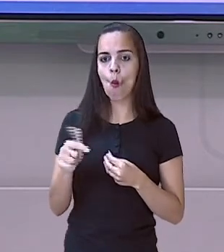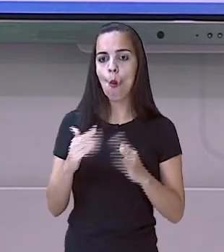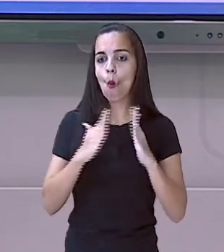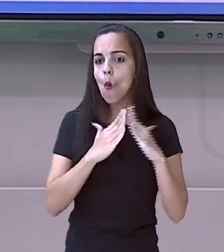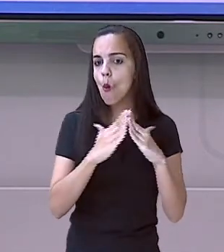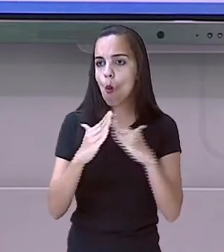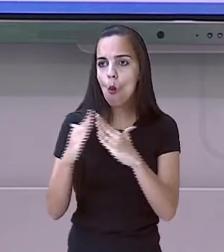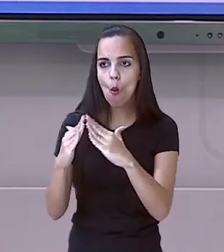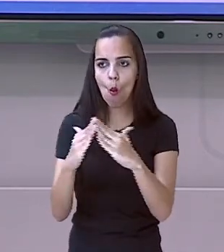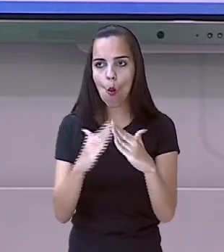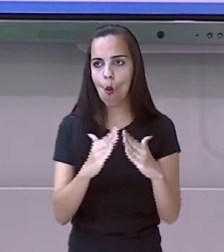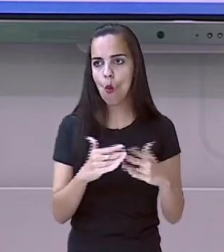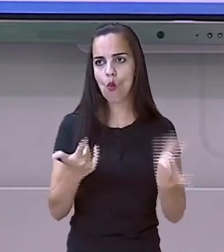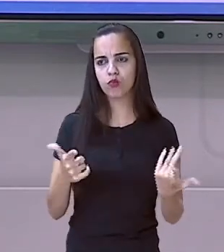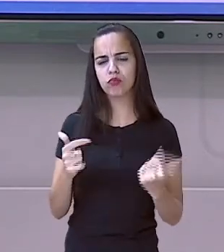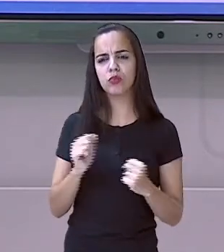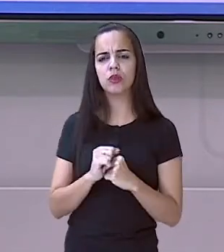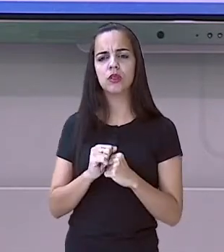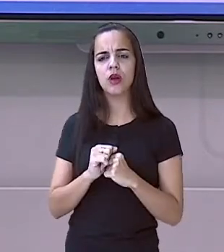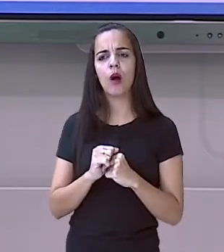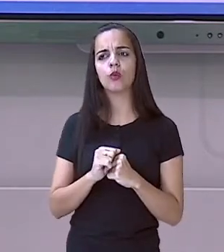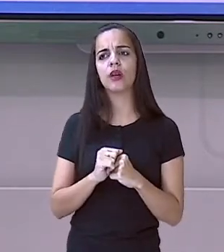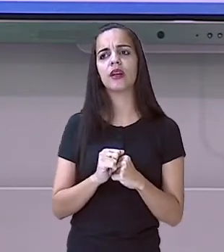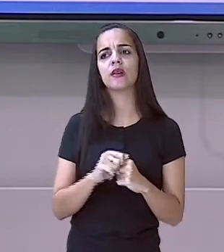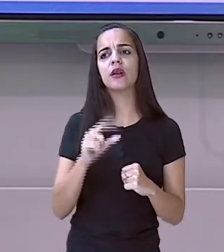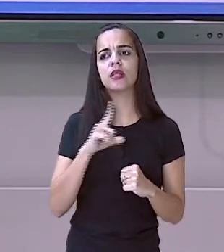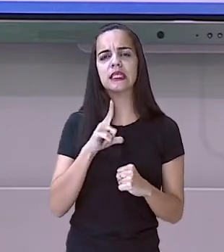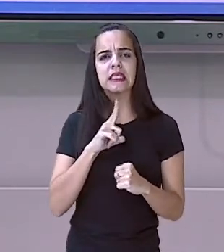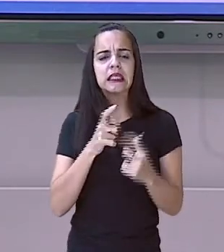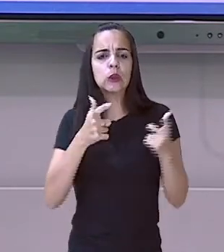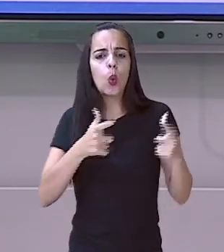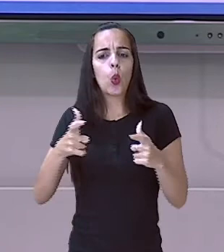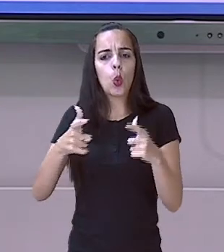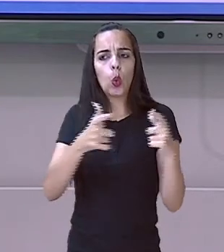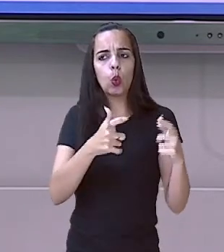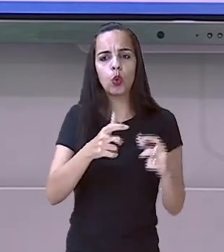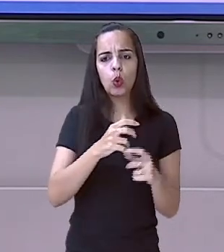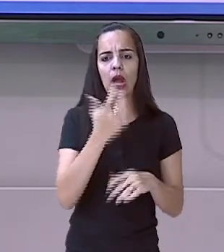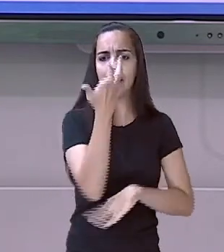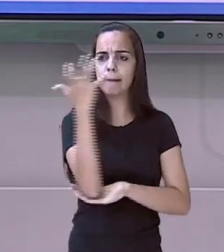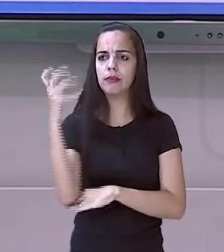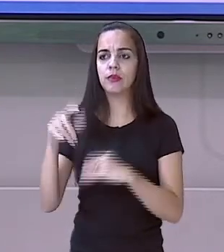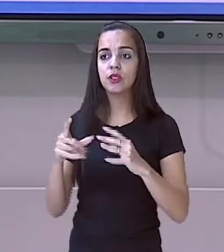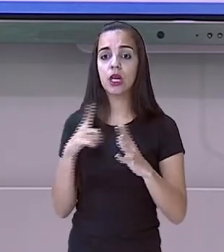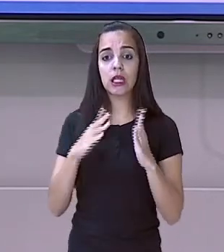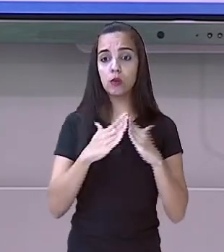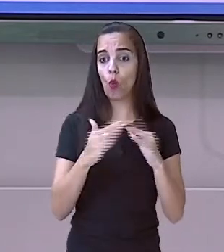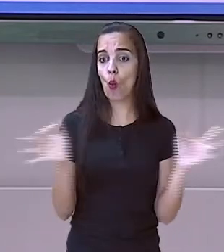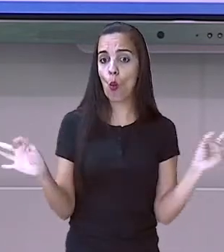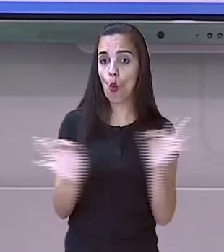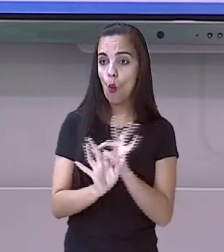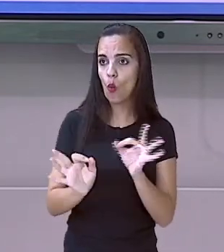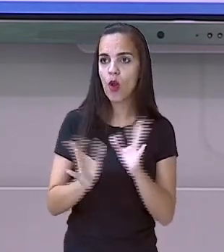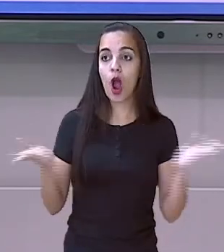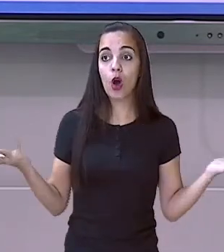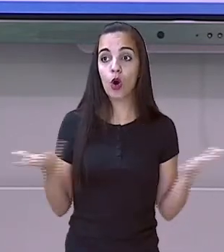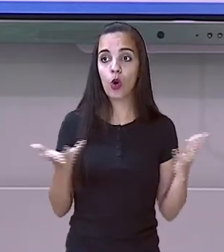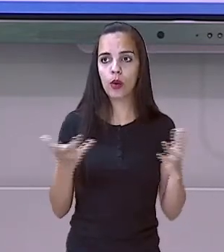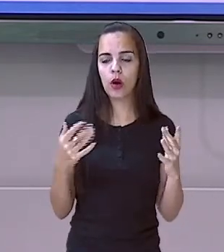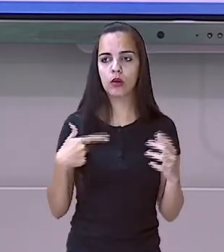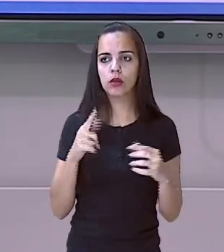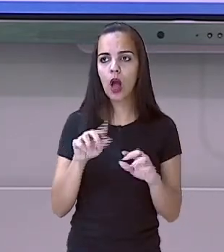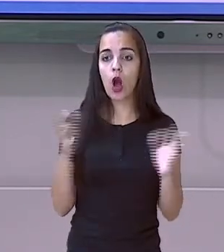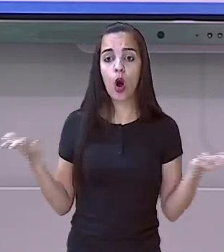casa, nenhuma forma de moradia, então era uma paisagem diferente. Hoje em dia, a cidade de Governador Valadares gera